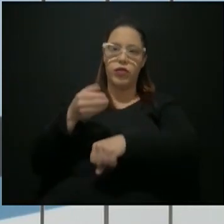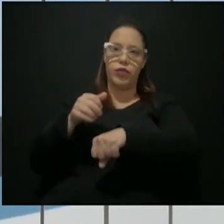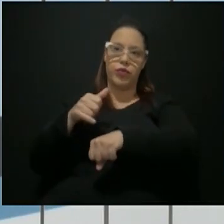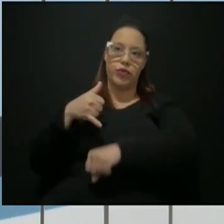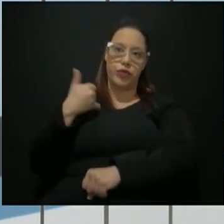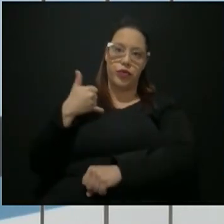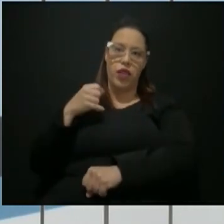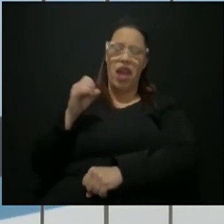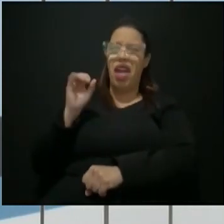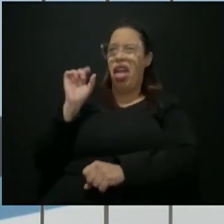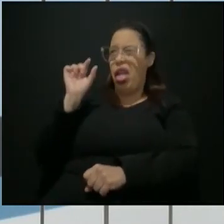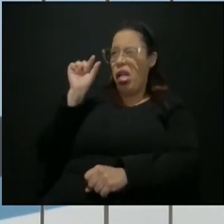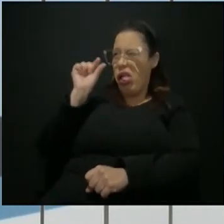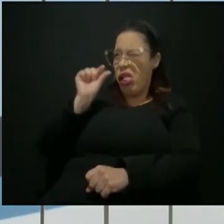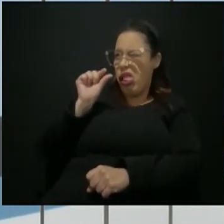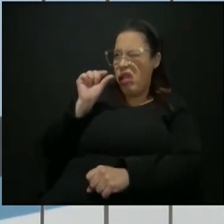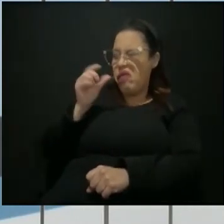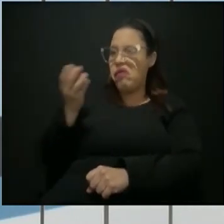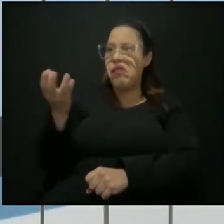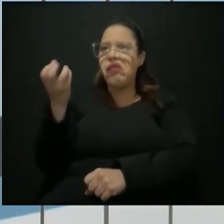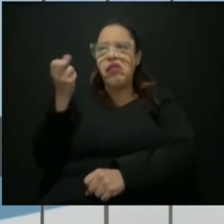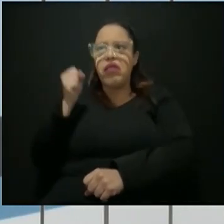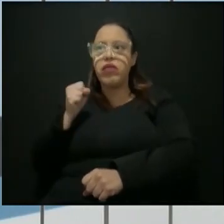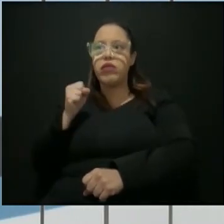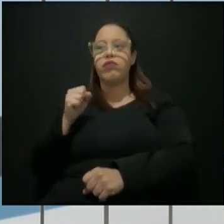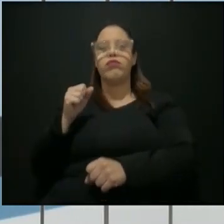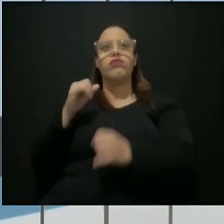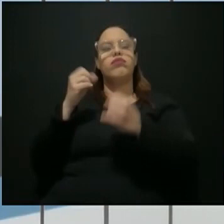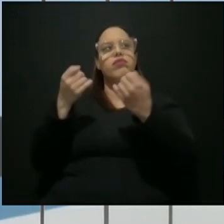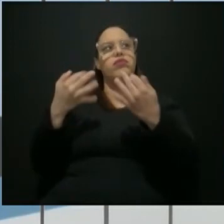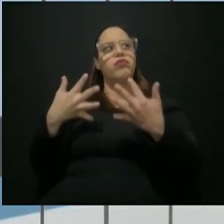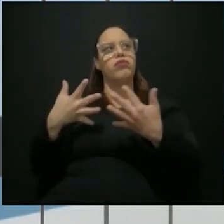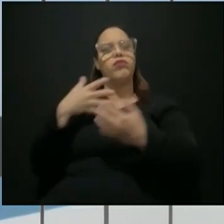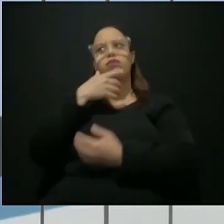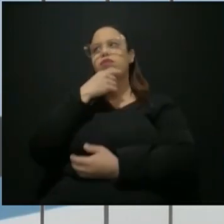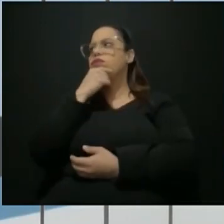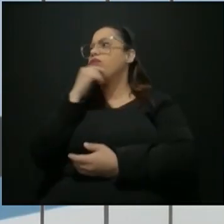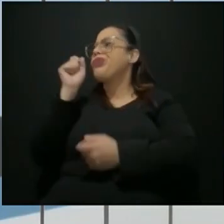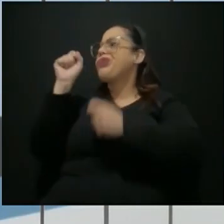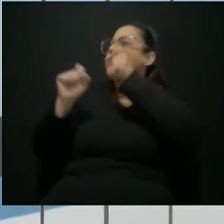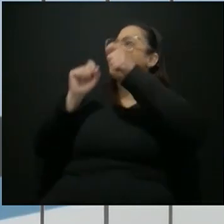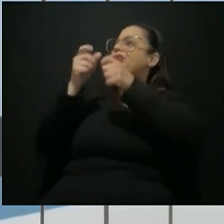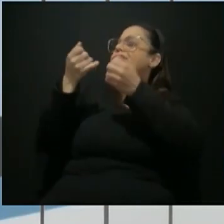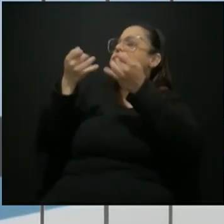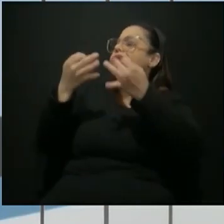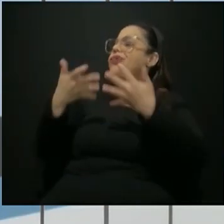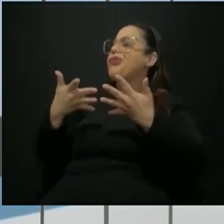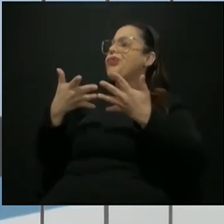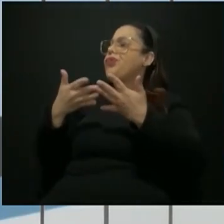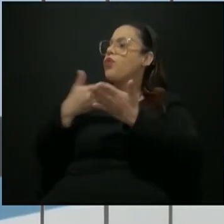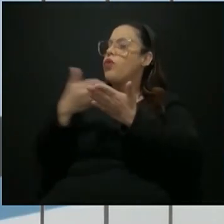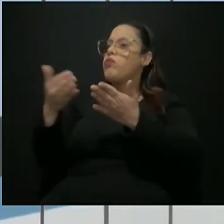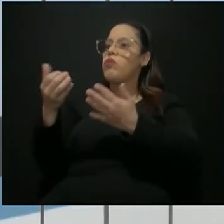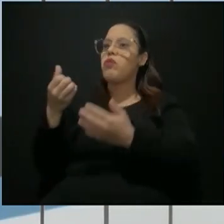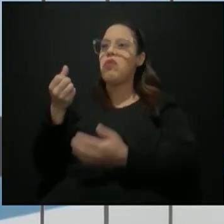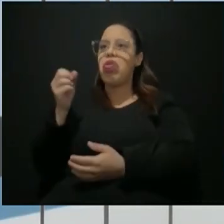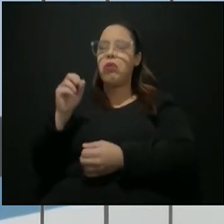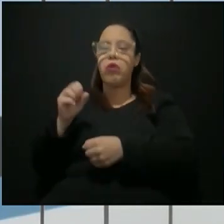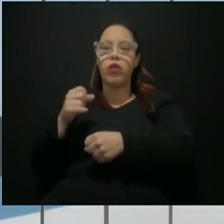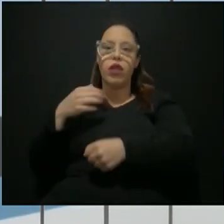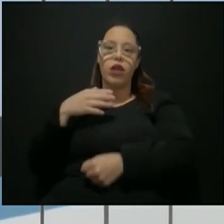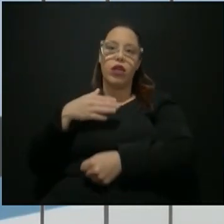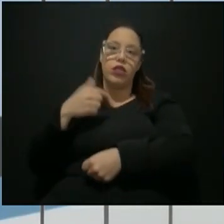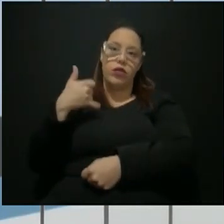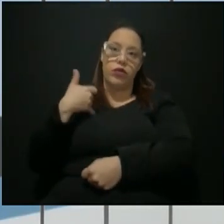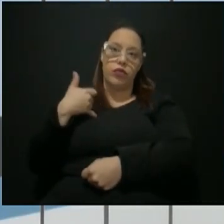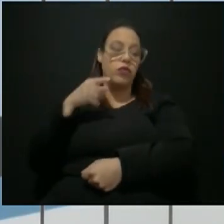consegue extrair nenhuma informação, a gente não consegue inferir nenhuma informação a partir de uma idade cronológica, né? Se eu disser para você, uma